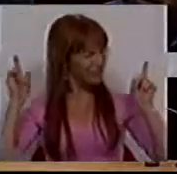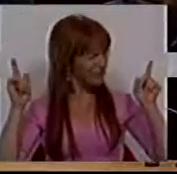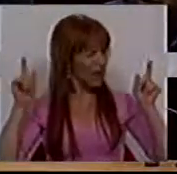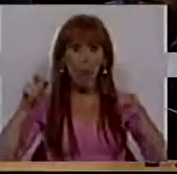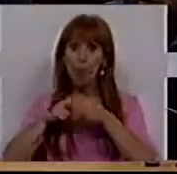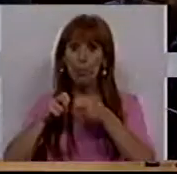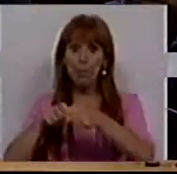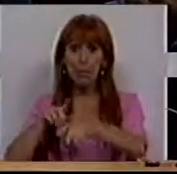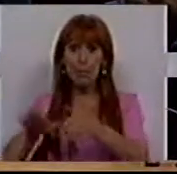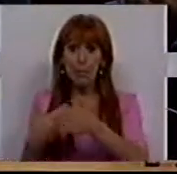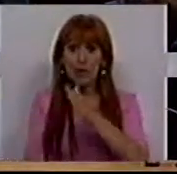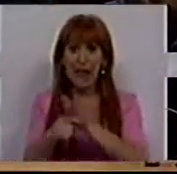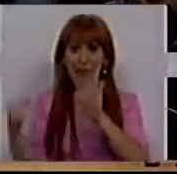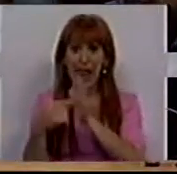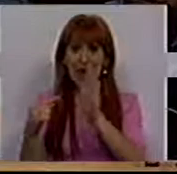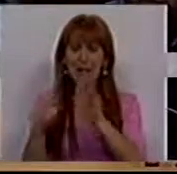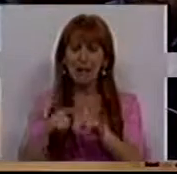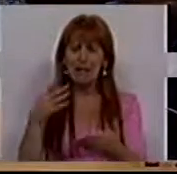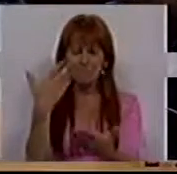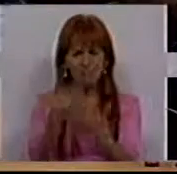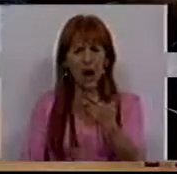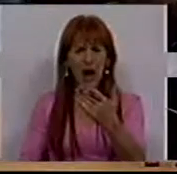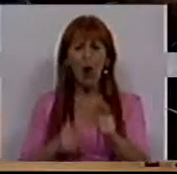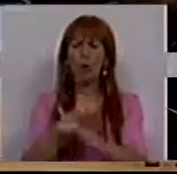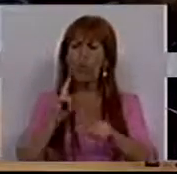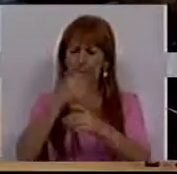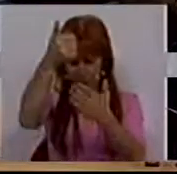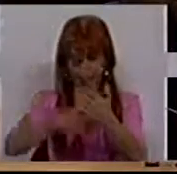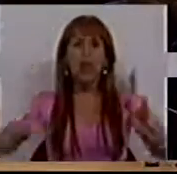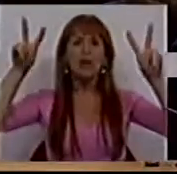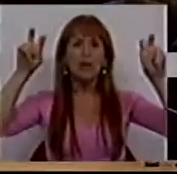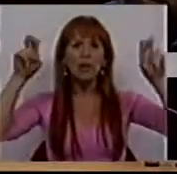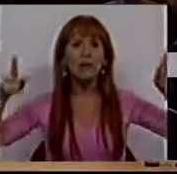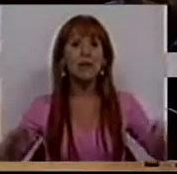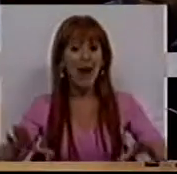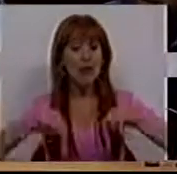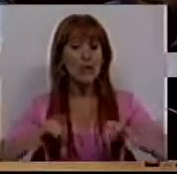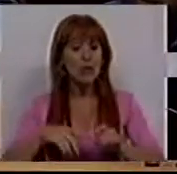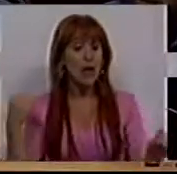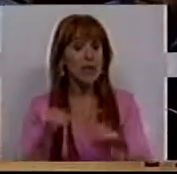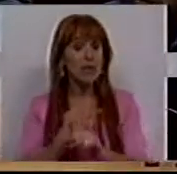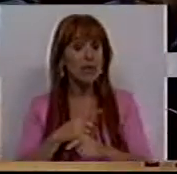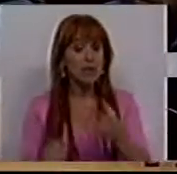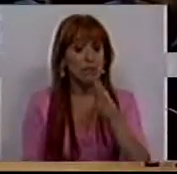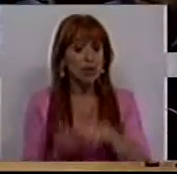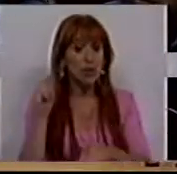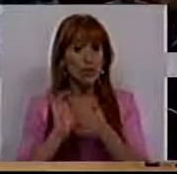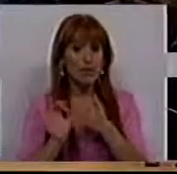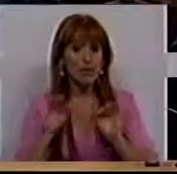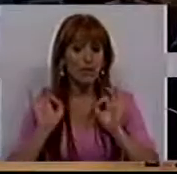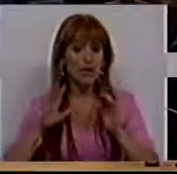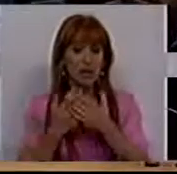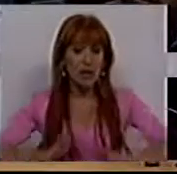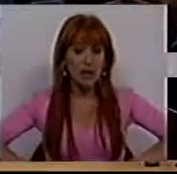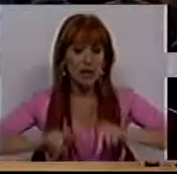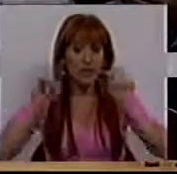este é o problema desta proposta de lei. Ela está patente na exposição de motivos, e cito: aceita-se que esta atividade constitui um fator favorável